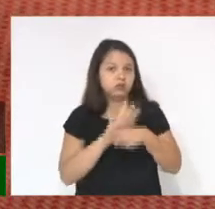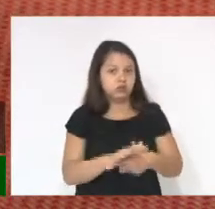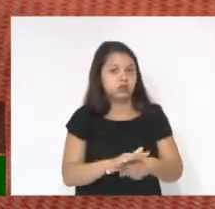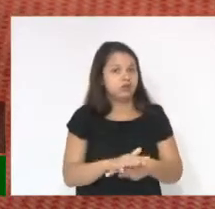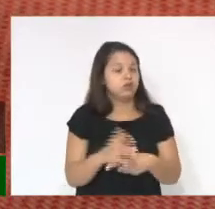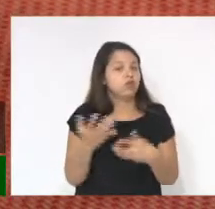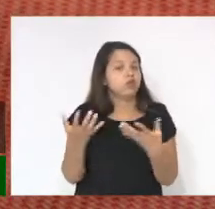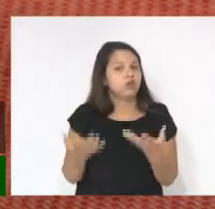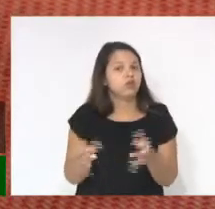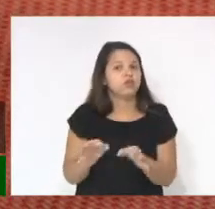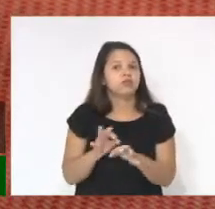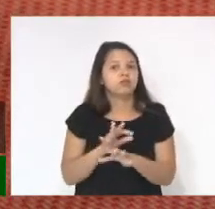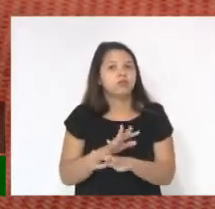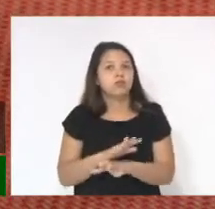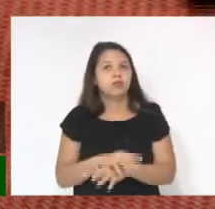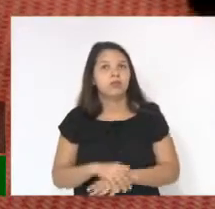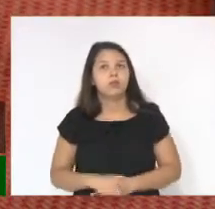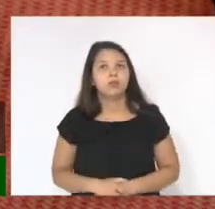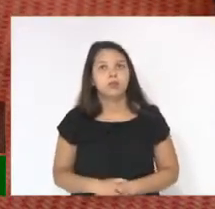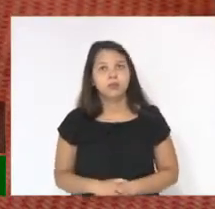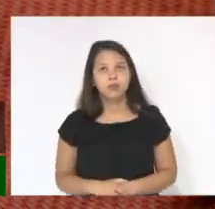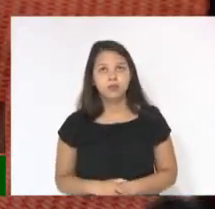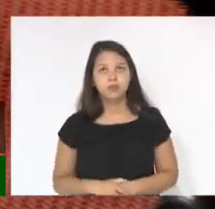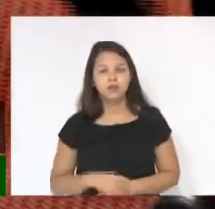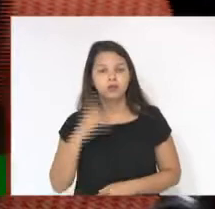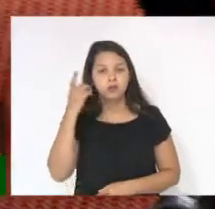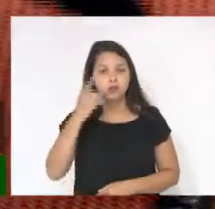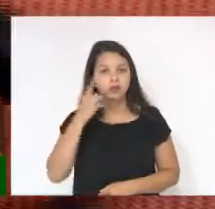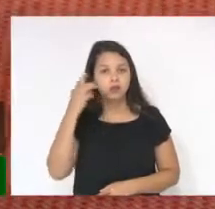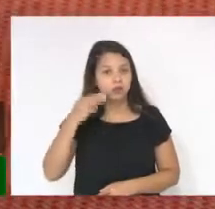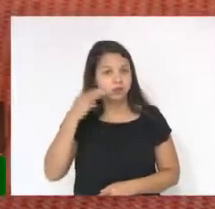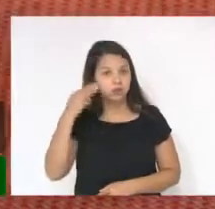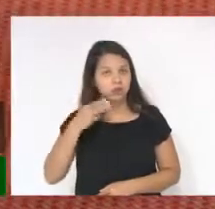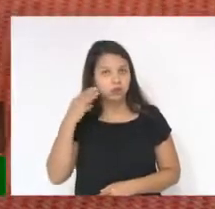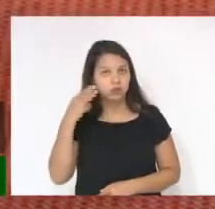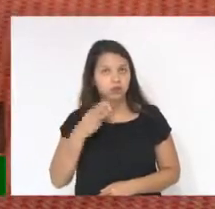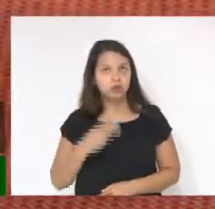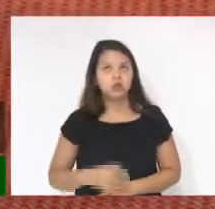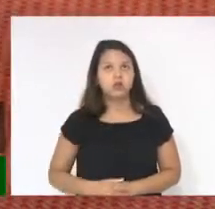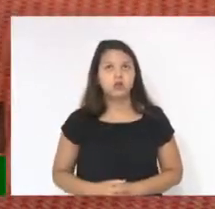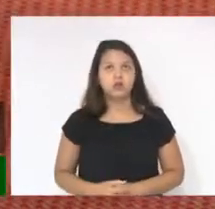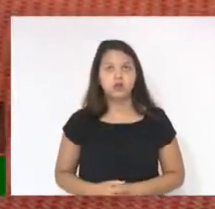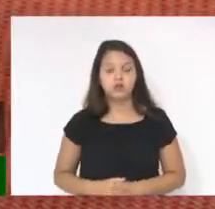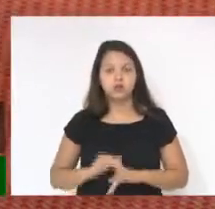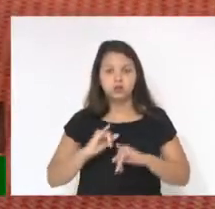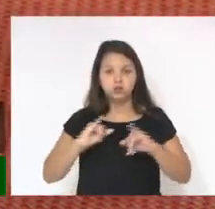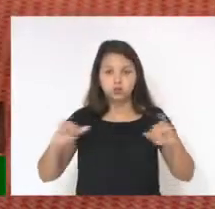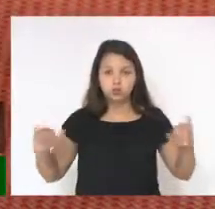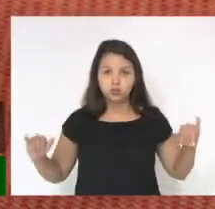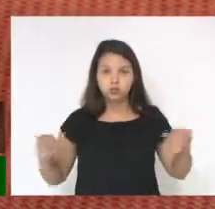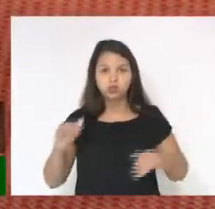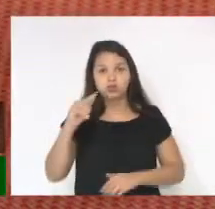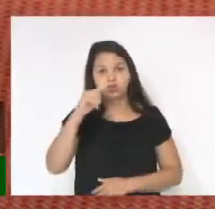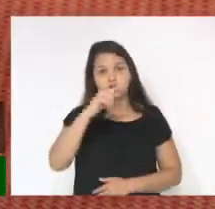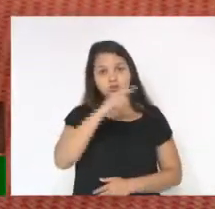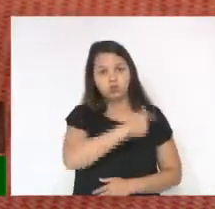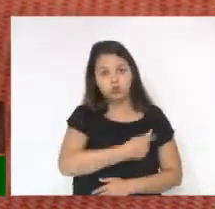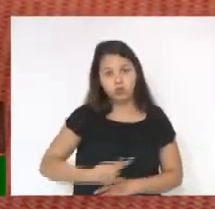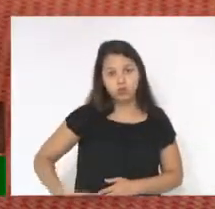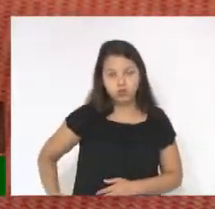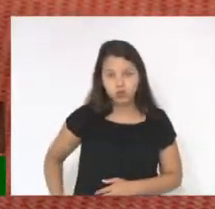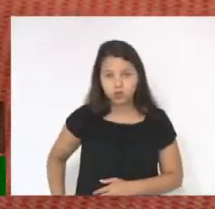para concluir, deputado Márcio, de que o anúncio do governador com a